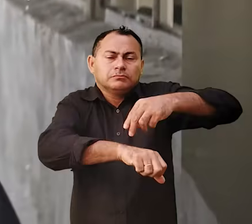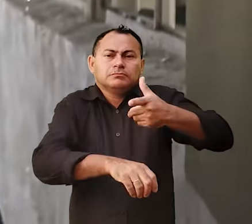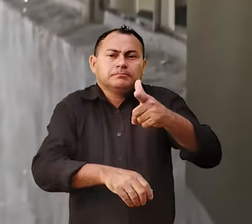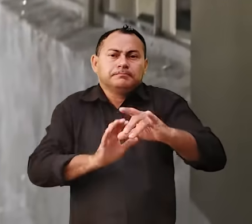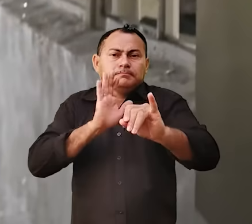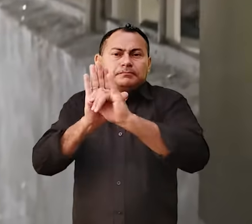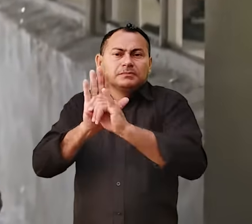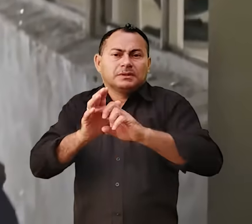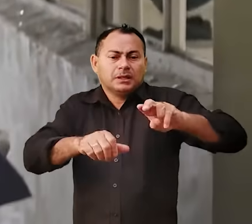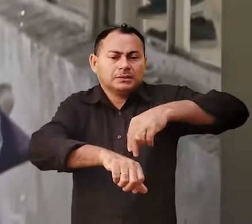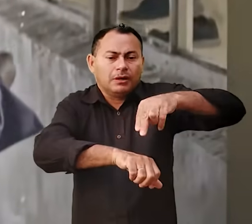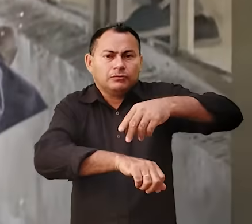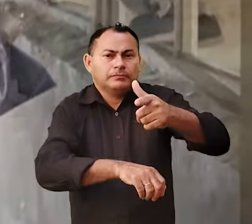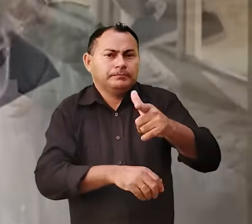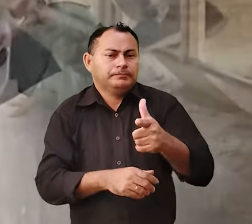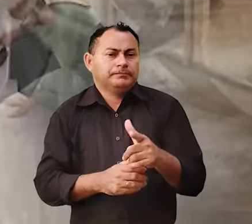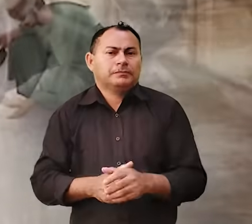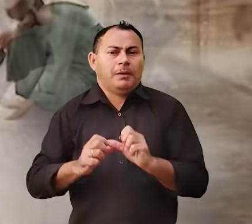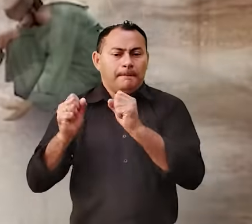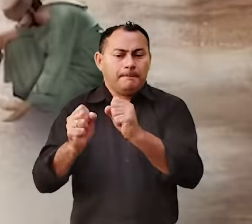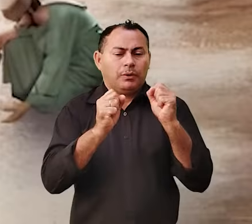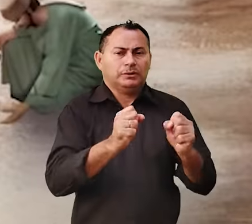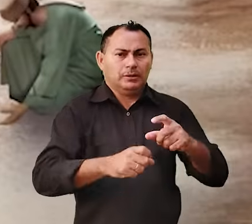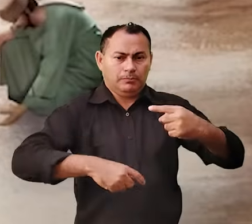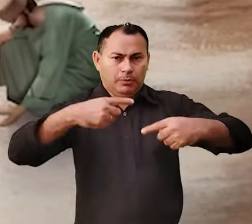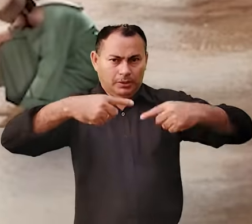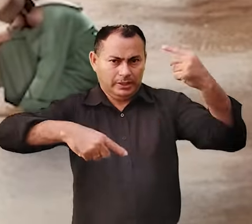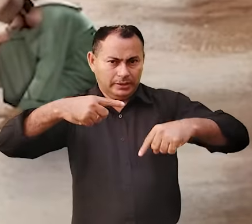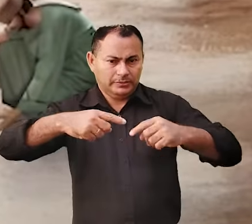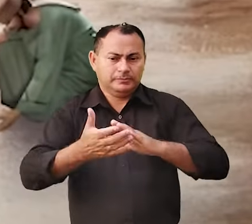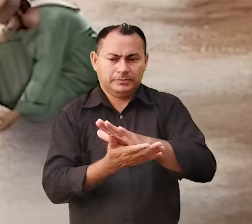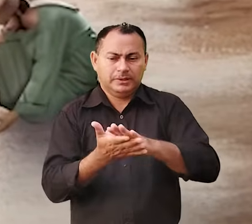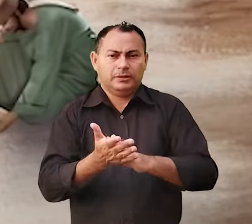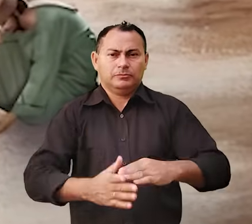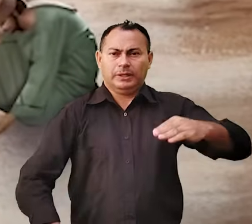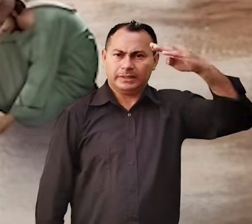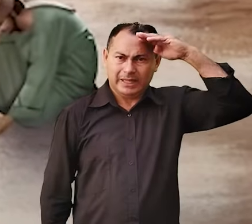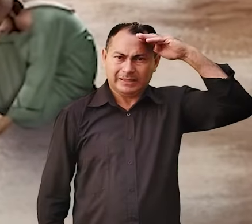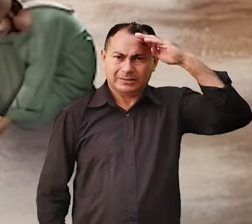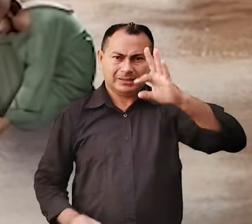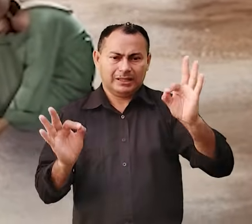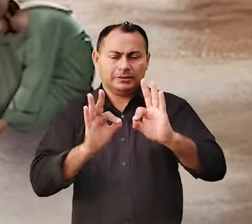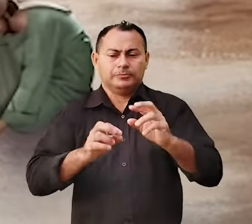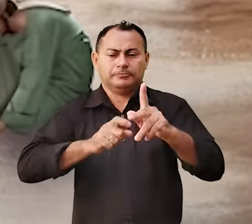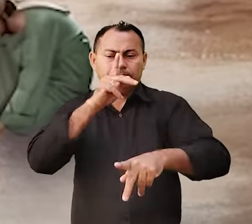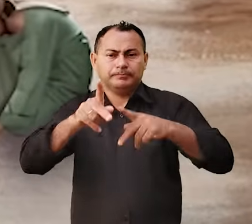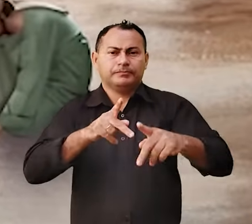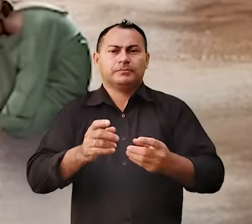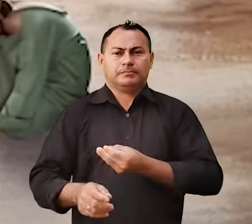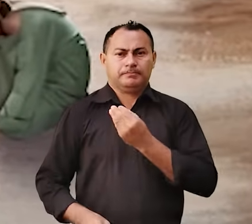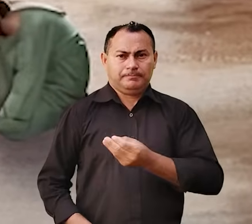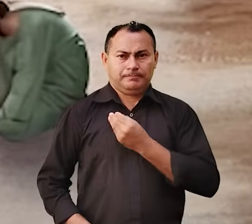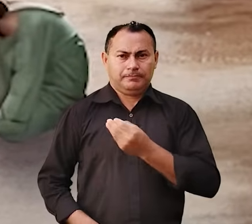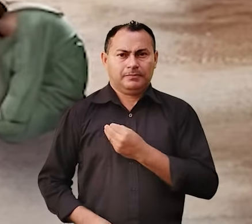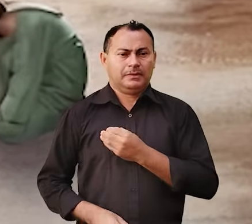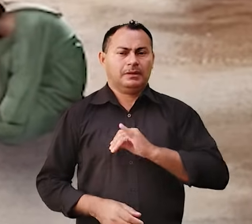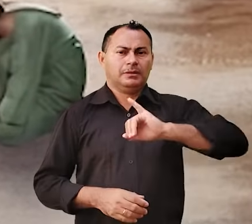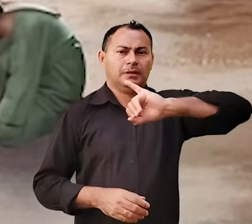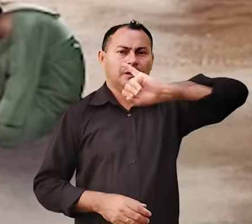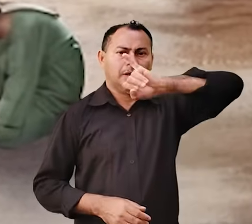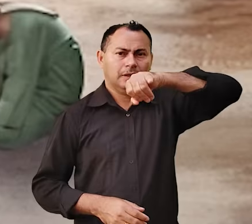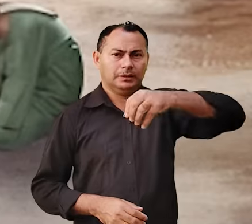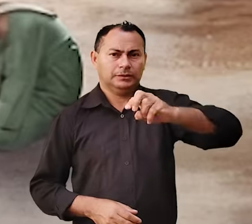uma identidade como nação, não tinham poder político nem exército, e a população que vivia